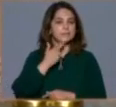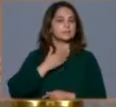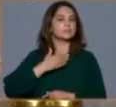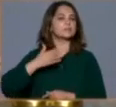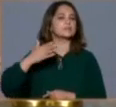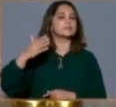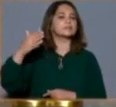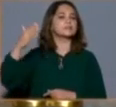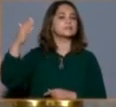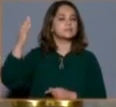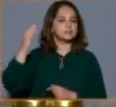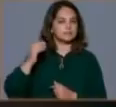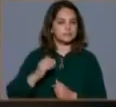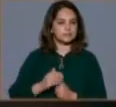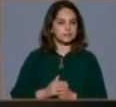sempre.